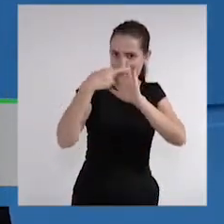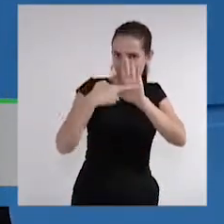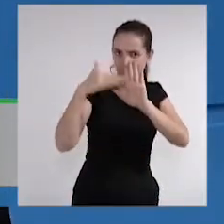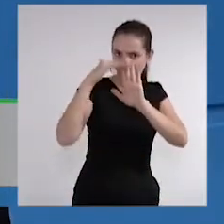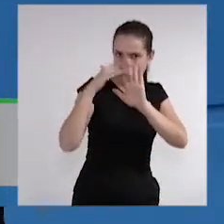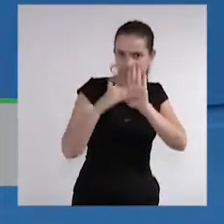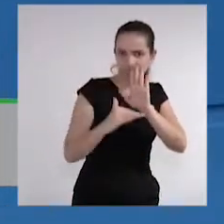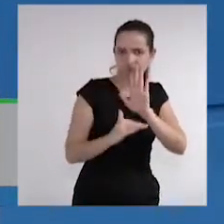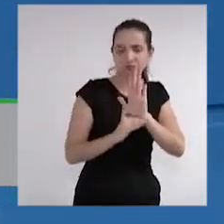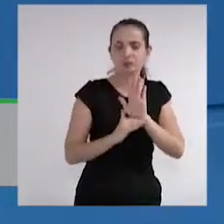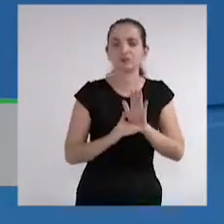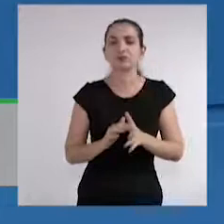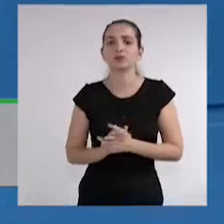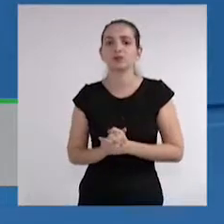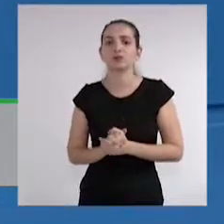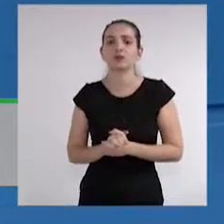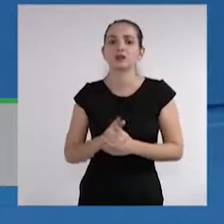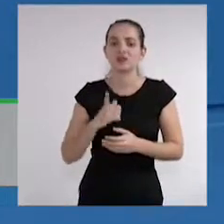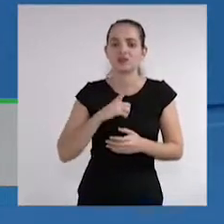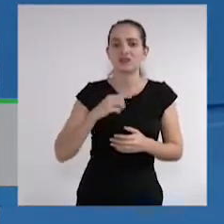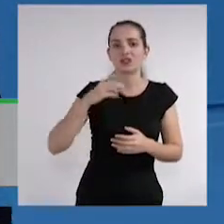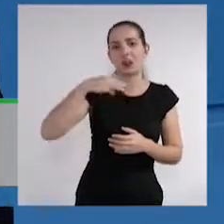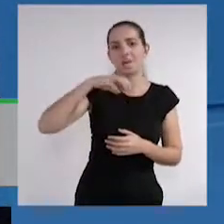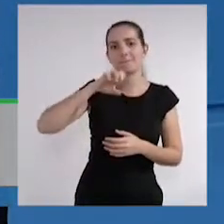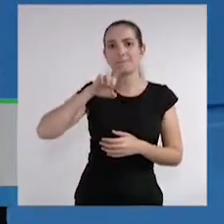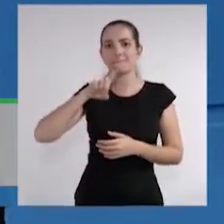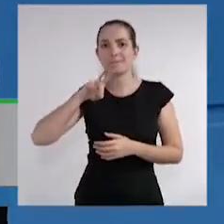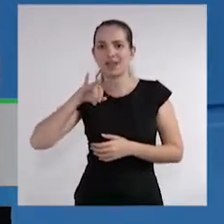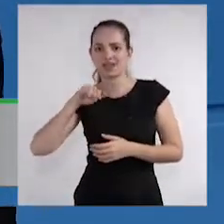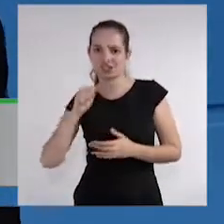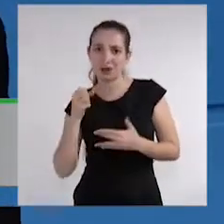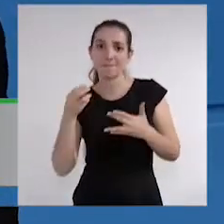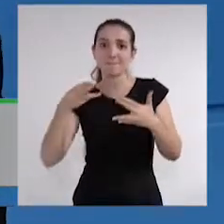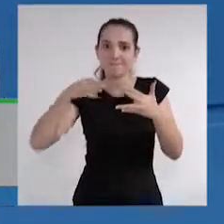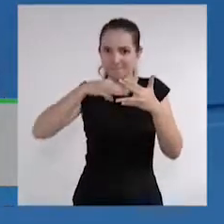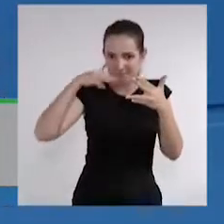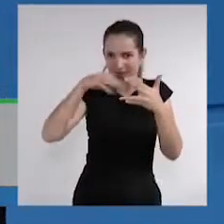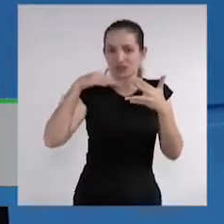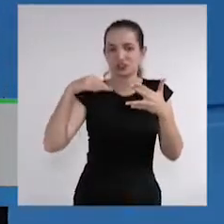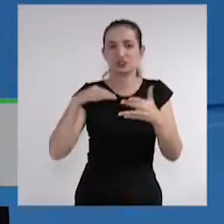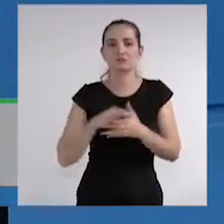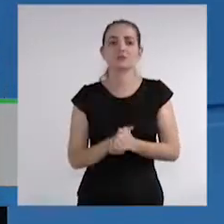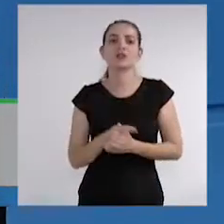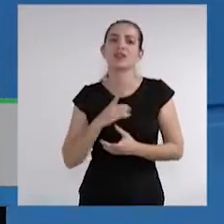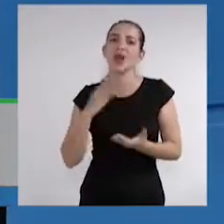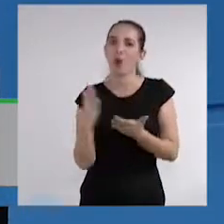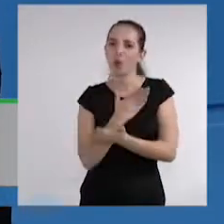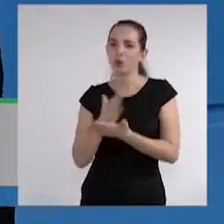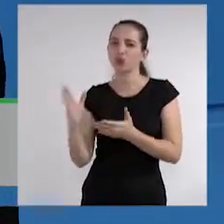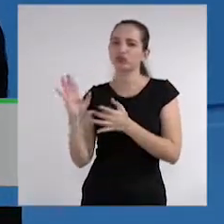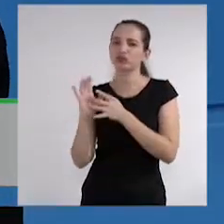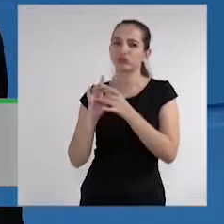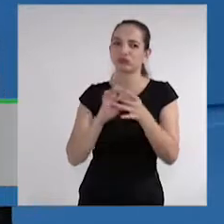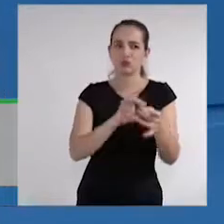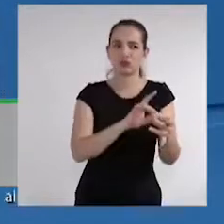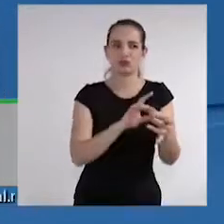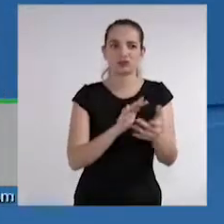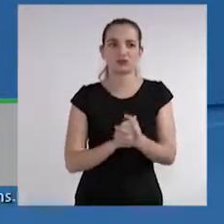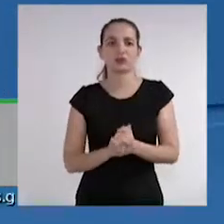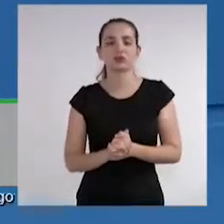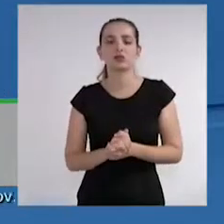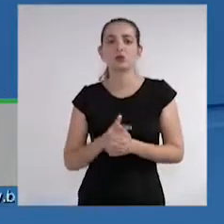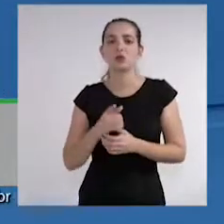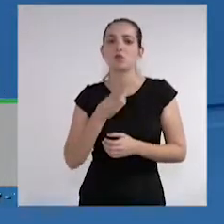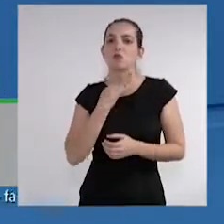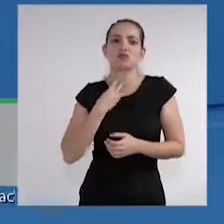de fazer a média em relação a isso, que a lei também exige isso, mas tem determinadas situações que por motivos